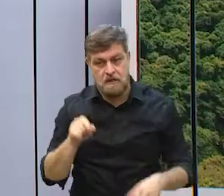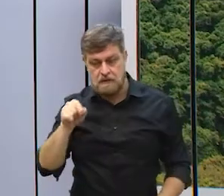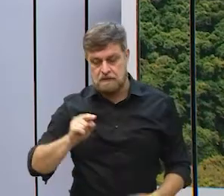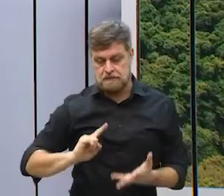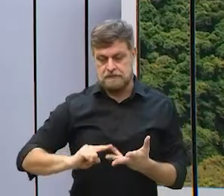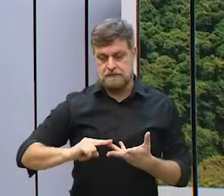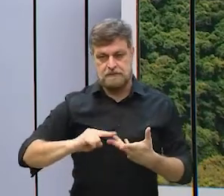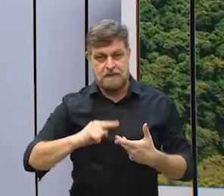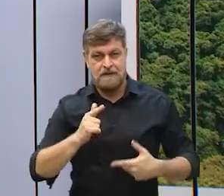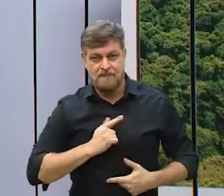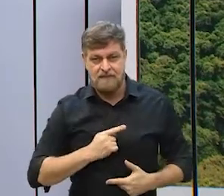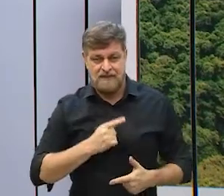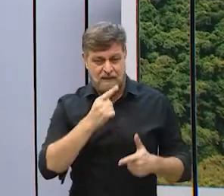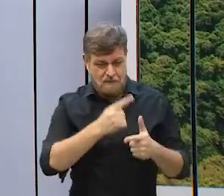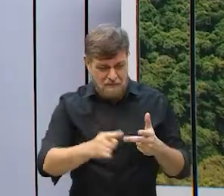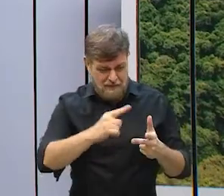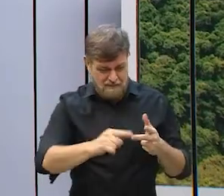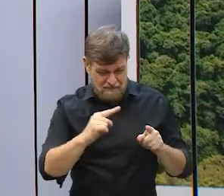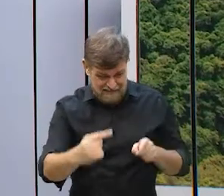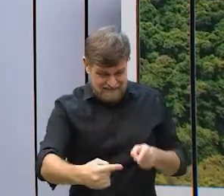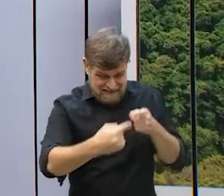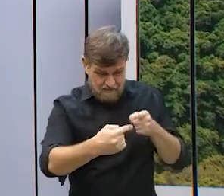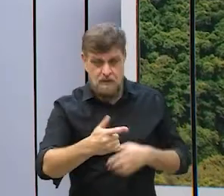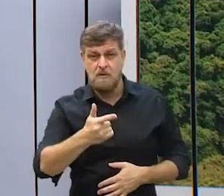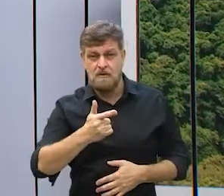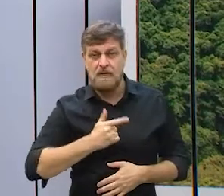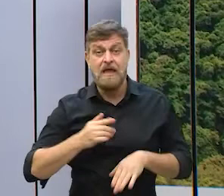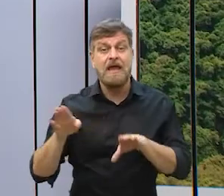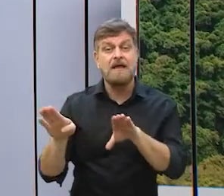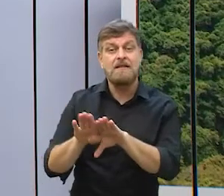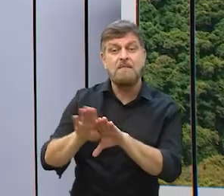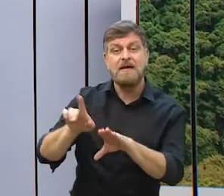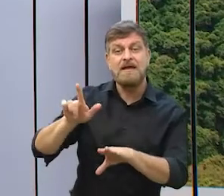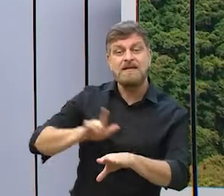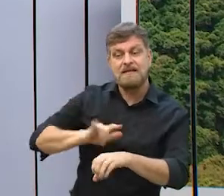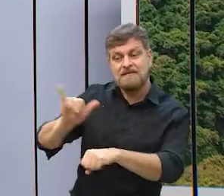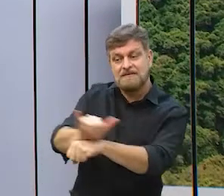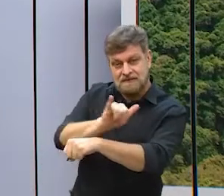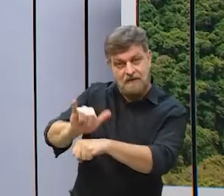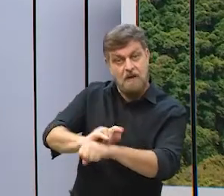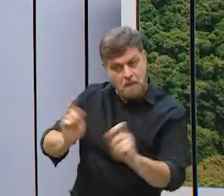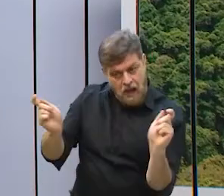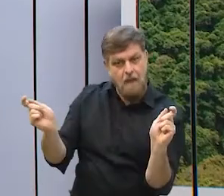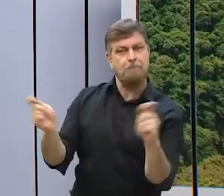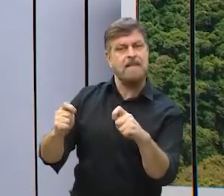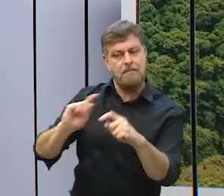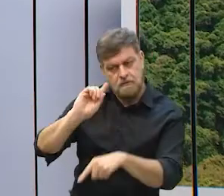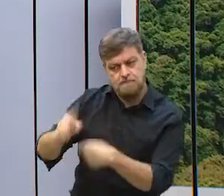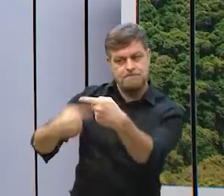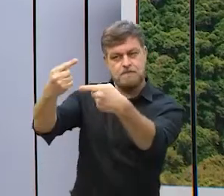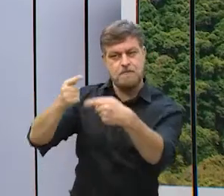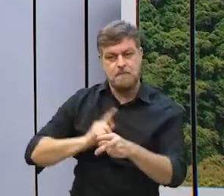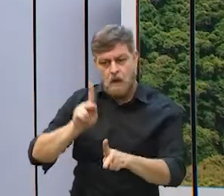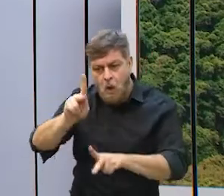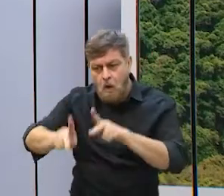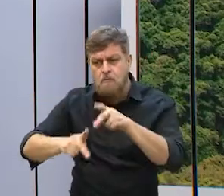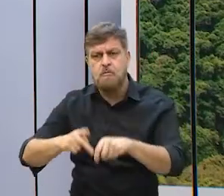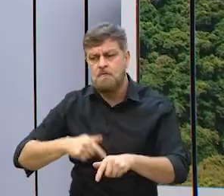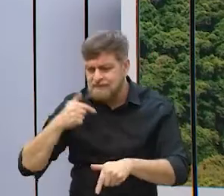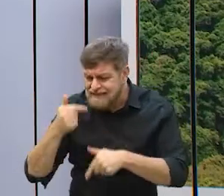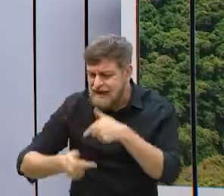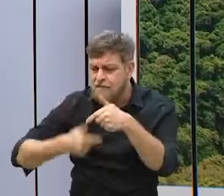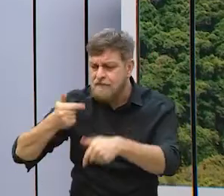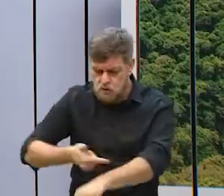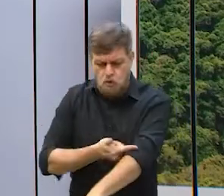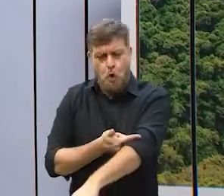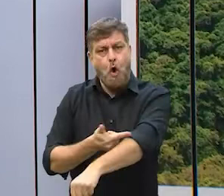tempo que a gente tem vários desafios como problemas, também nós temos potencialidades. Né? Tem um povo que é trabalhador, que é